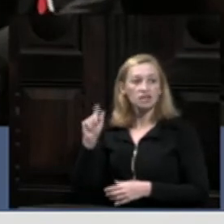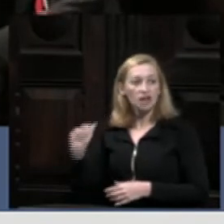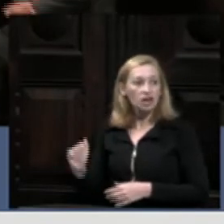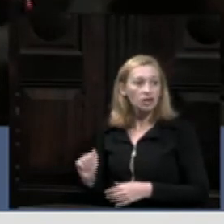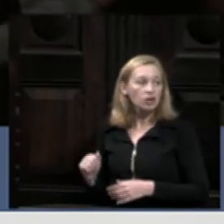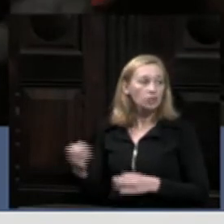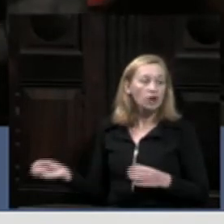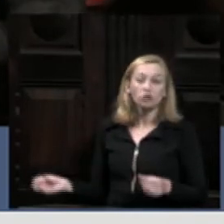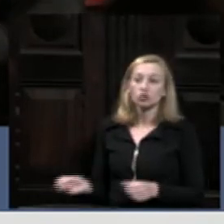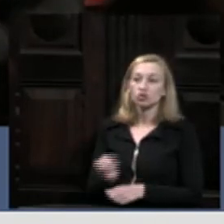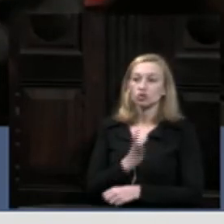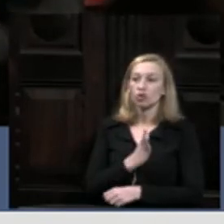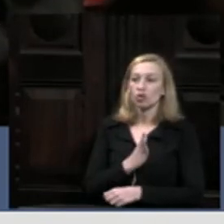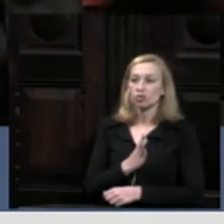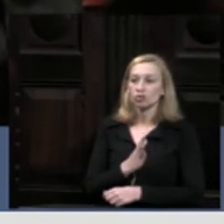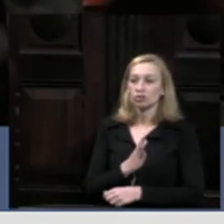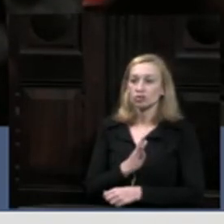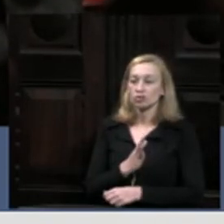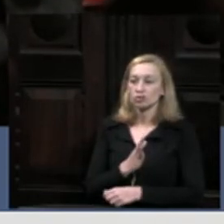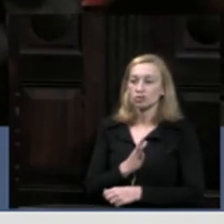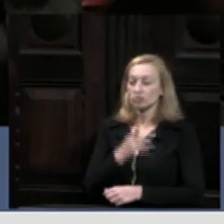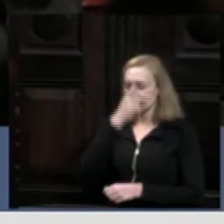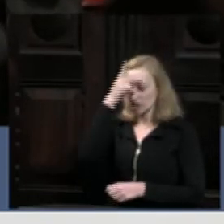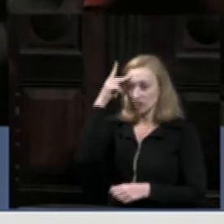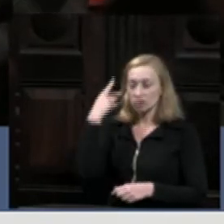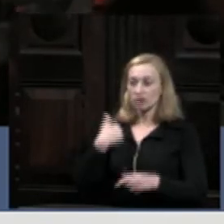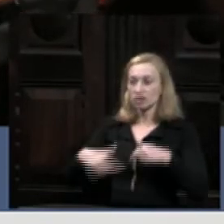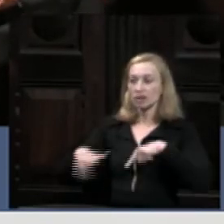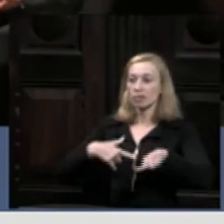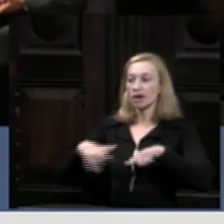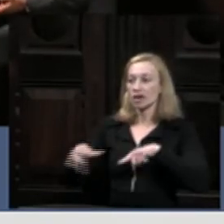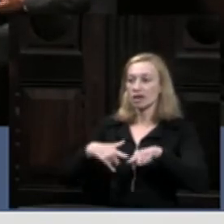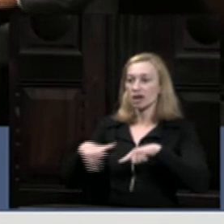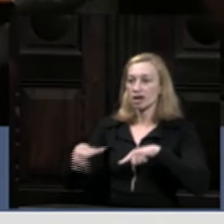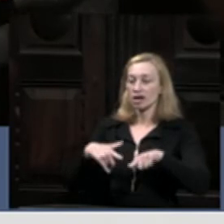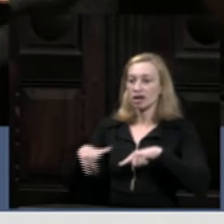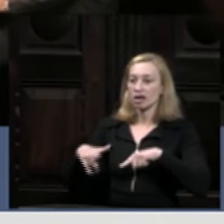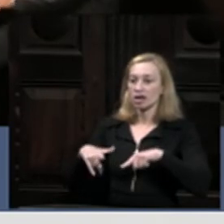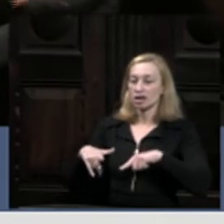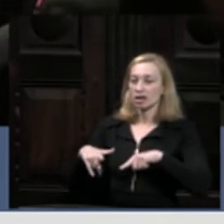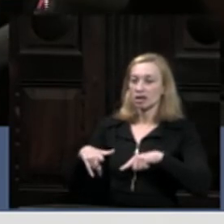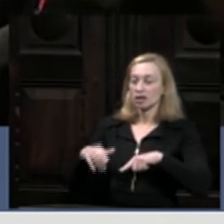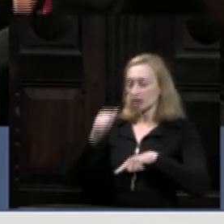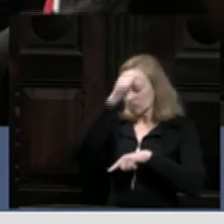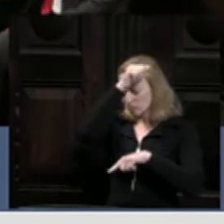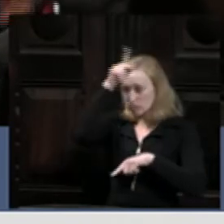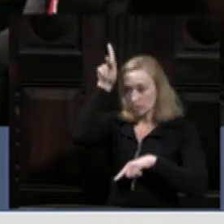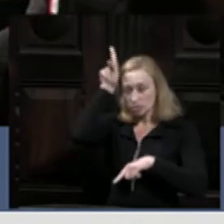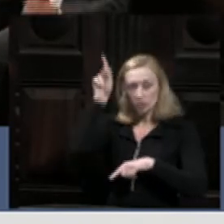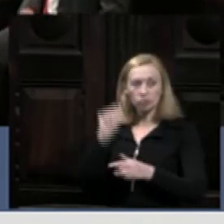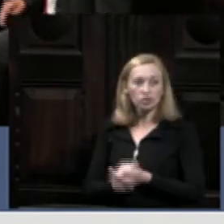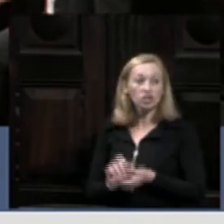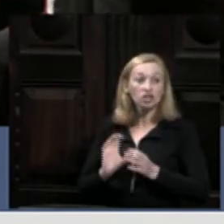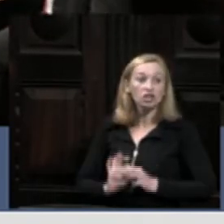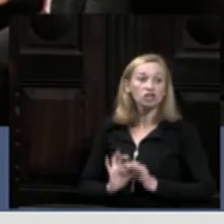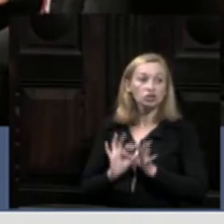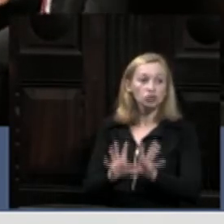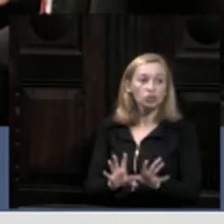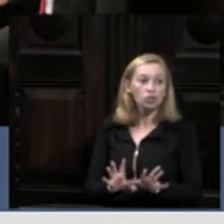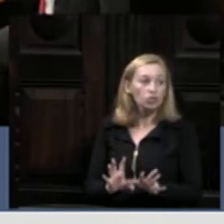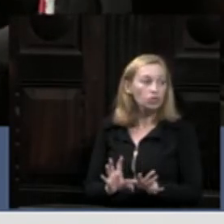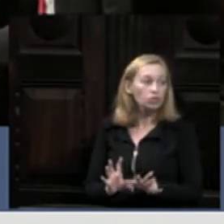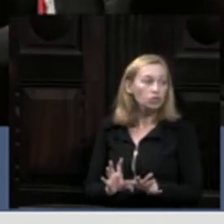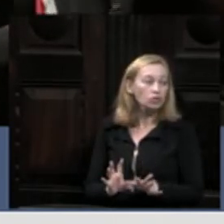novos concursados que viessem a ingressar no serviço público e deixou